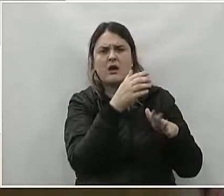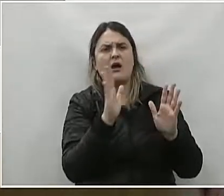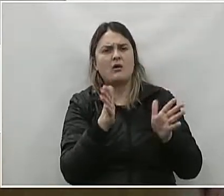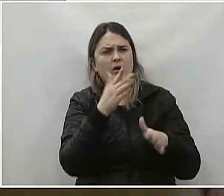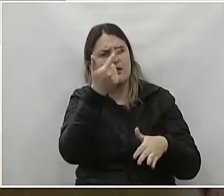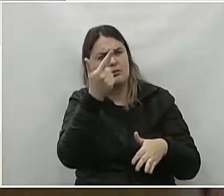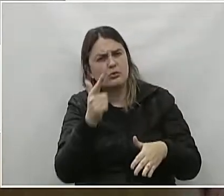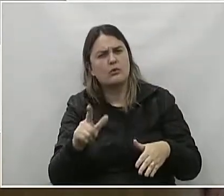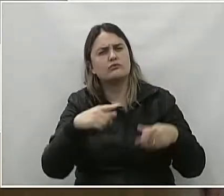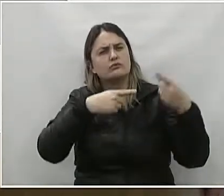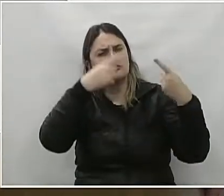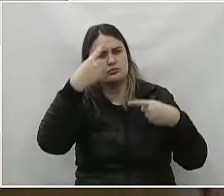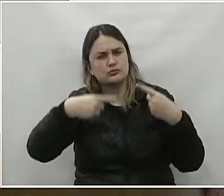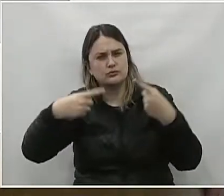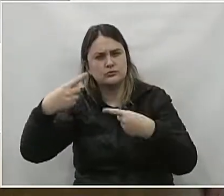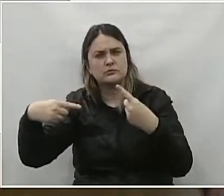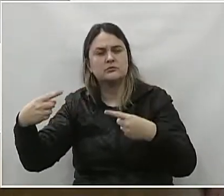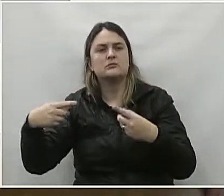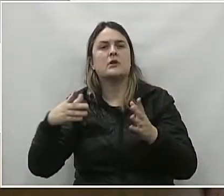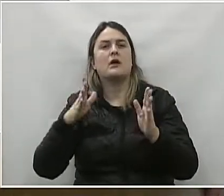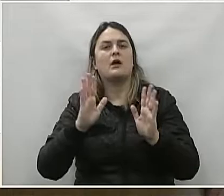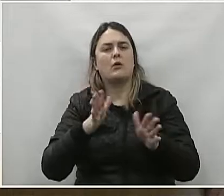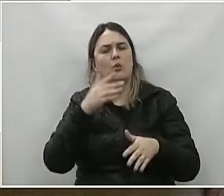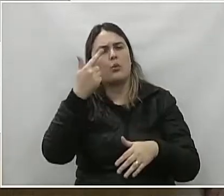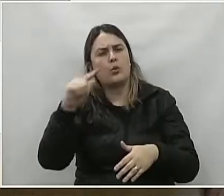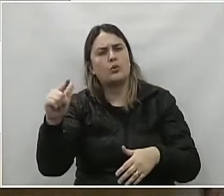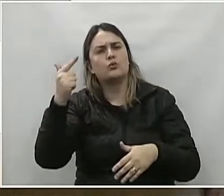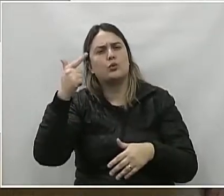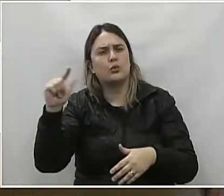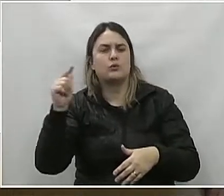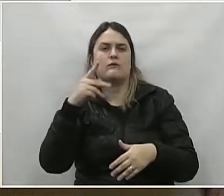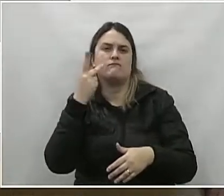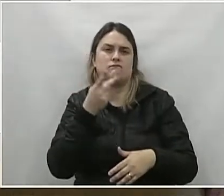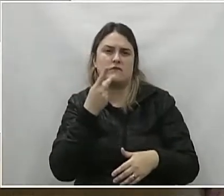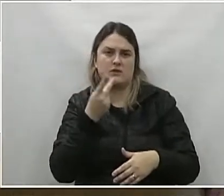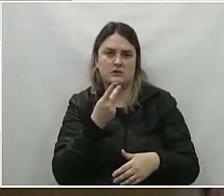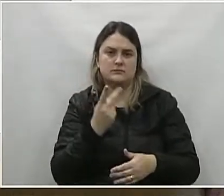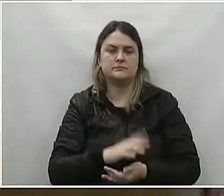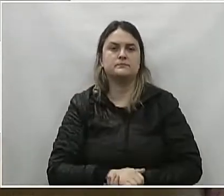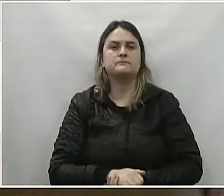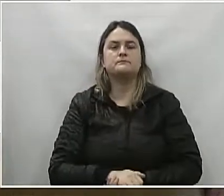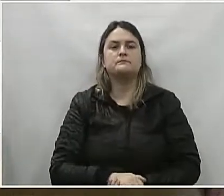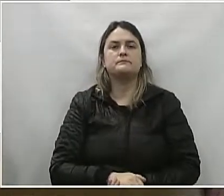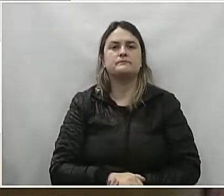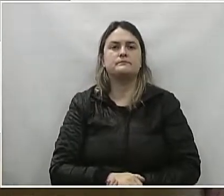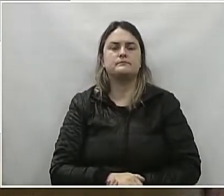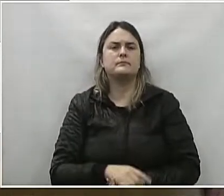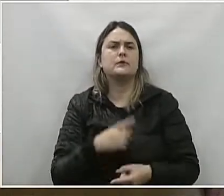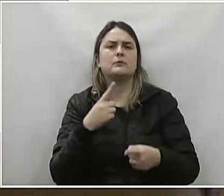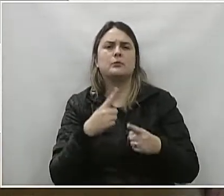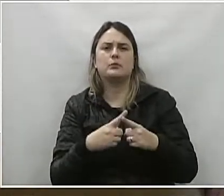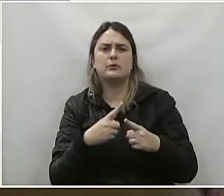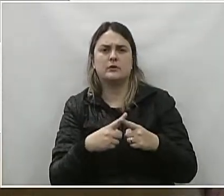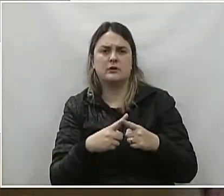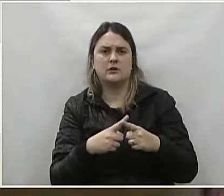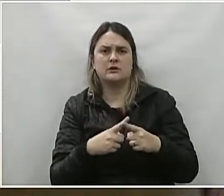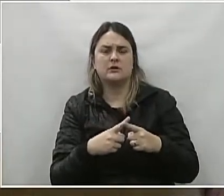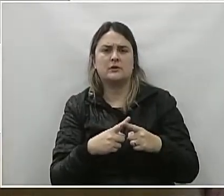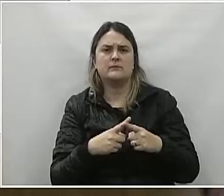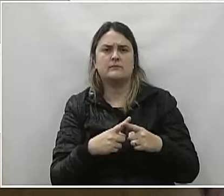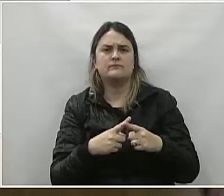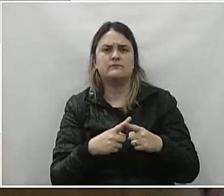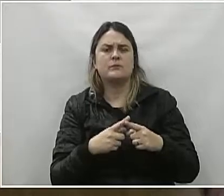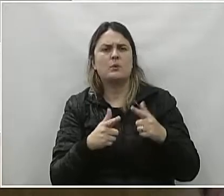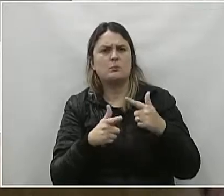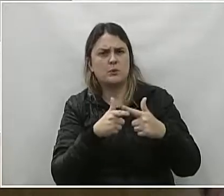novo aqui debater esse problema e vamos vir aqui outras vezes e outras vezes e outras vezes. Por quê? Porque